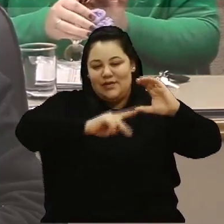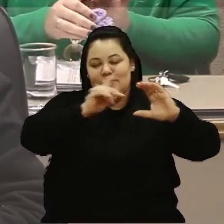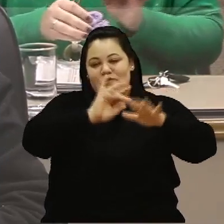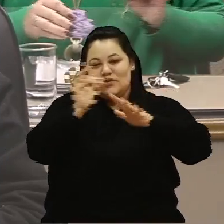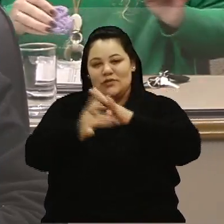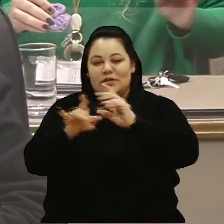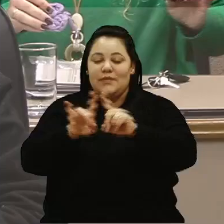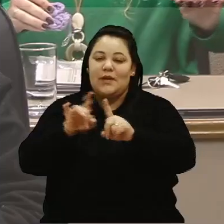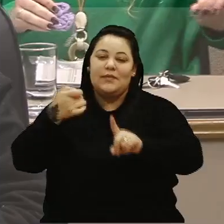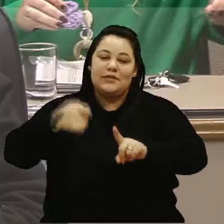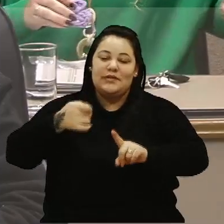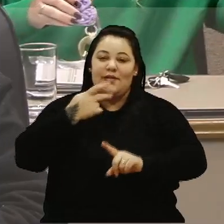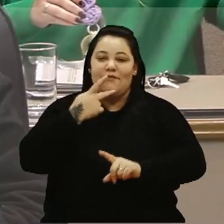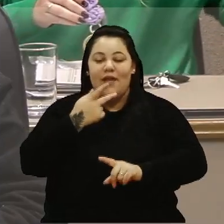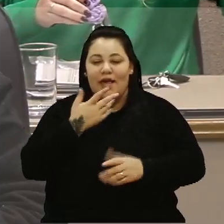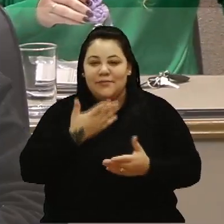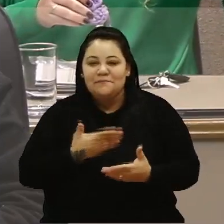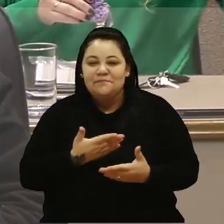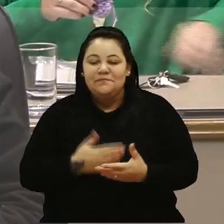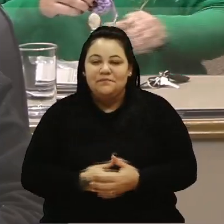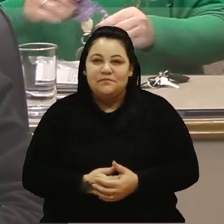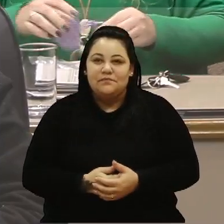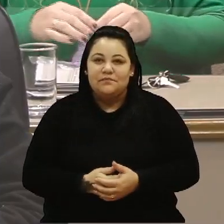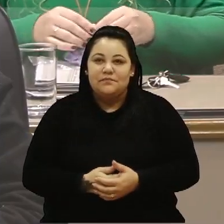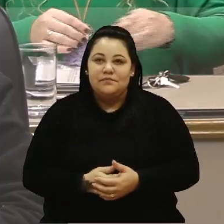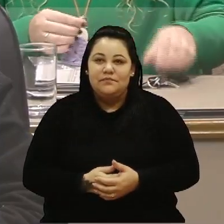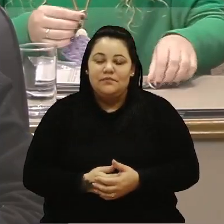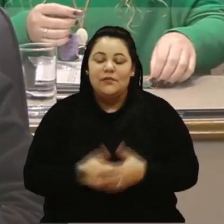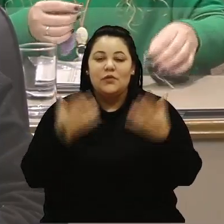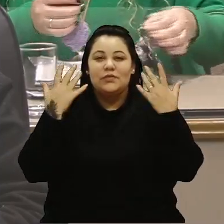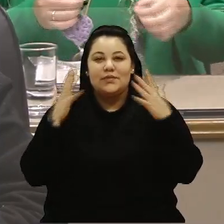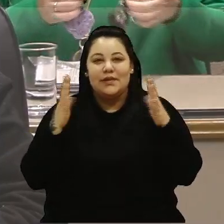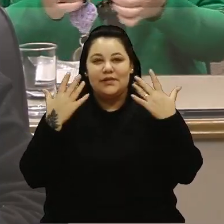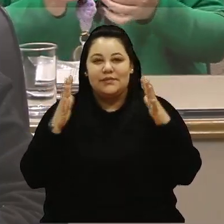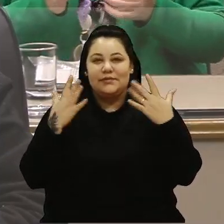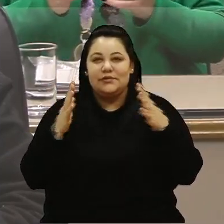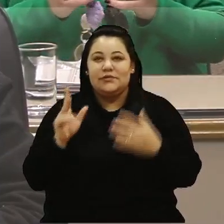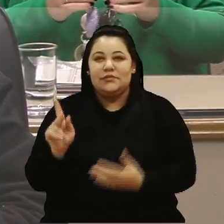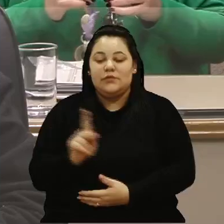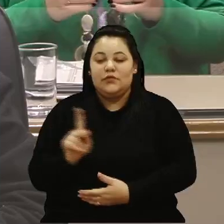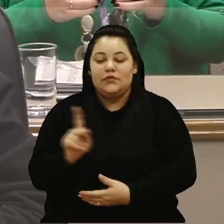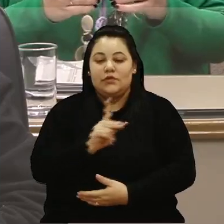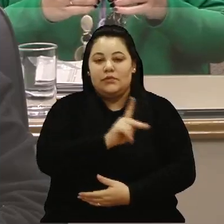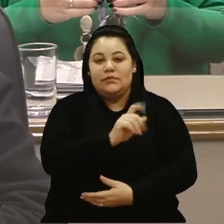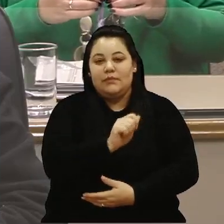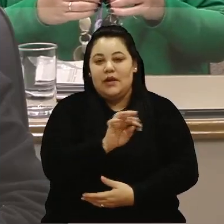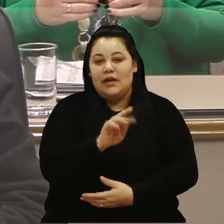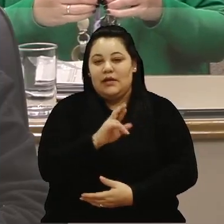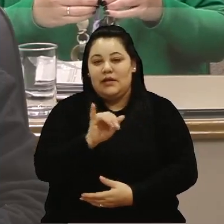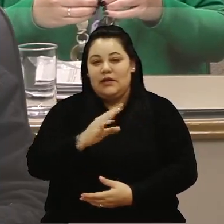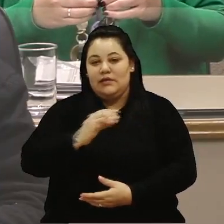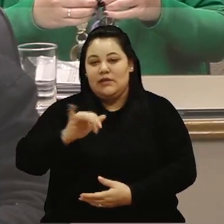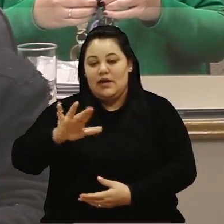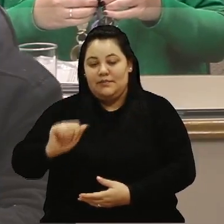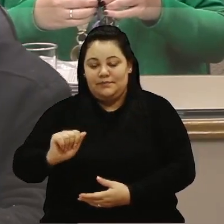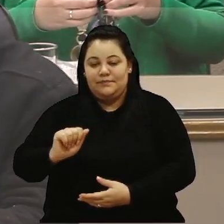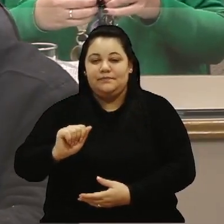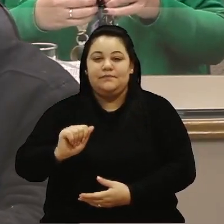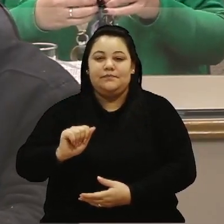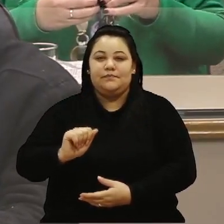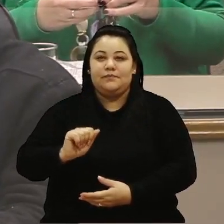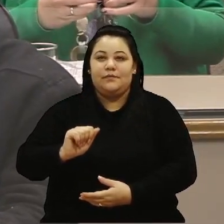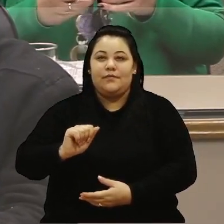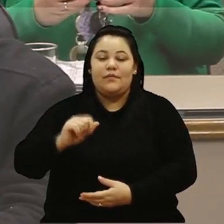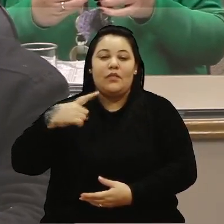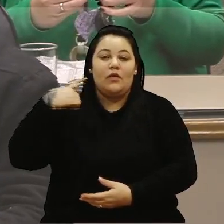poderia deixar de passar e fazer um voto de congratulações à professora Patrícia Schorf, do Direito